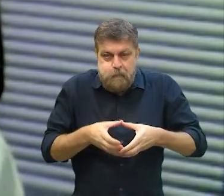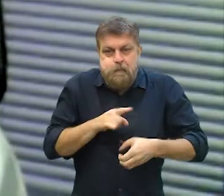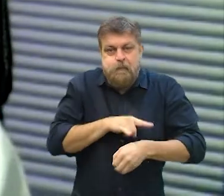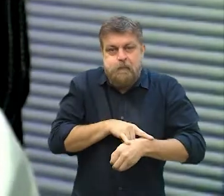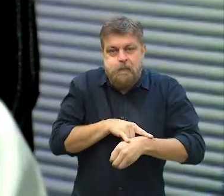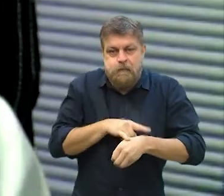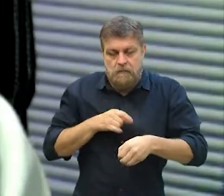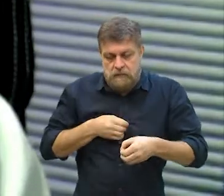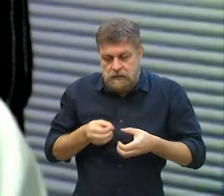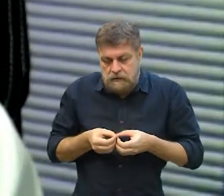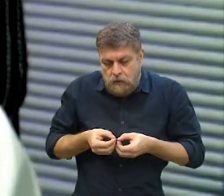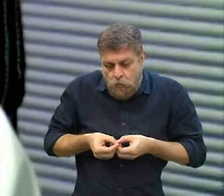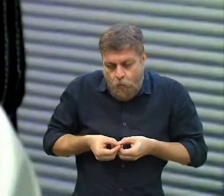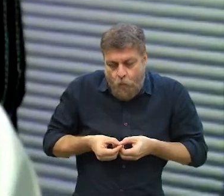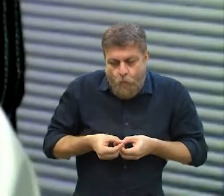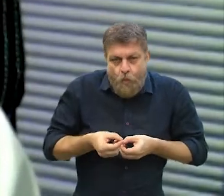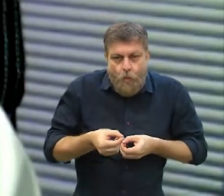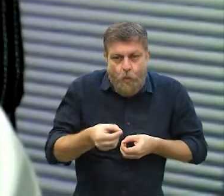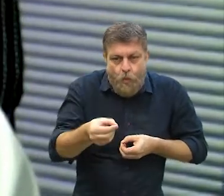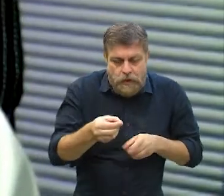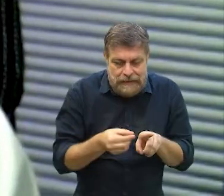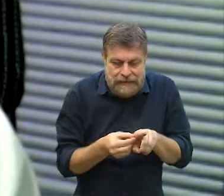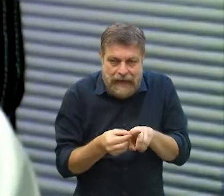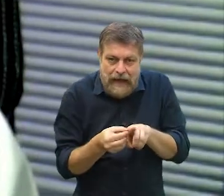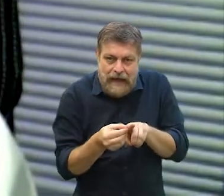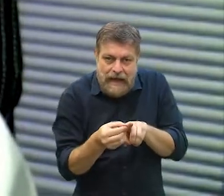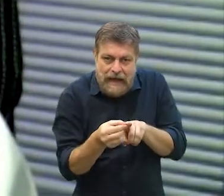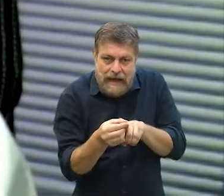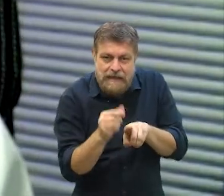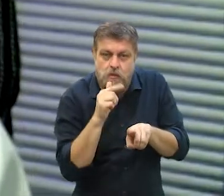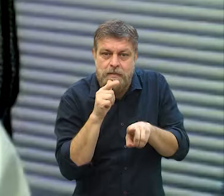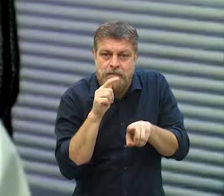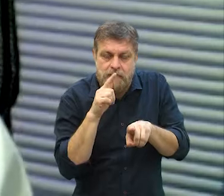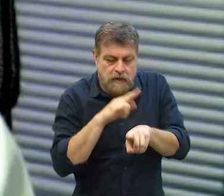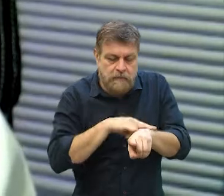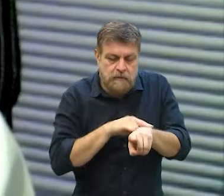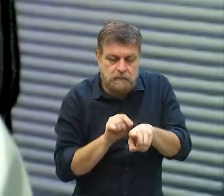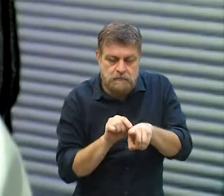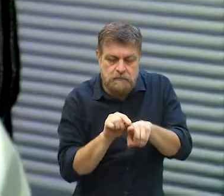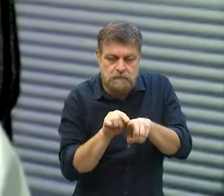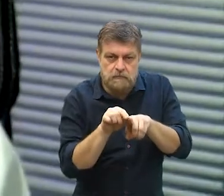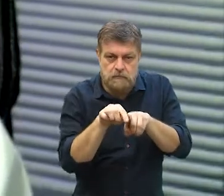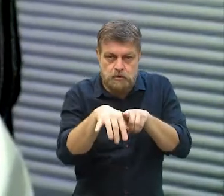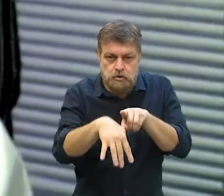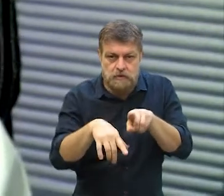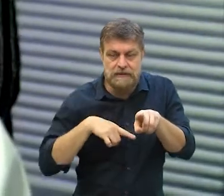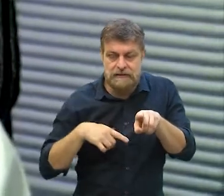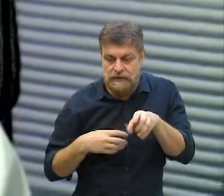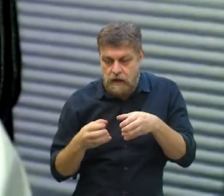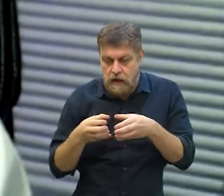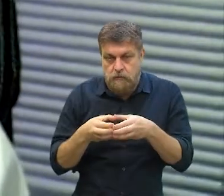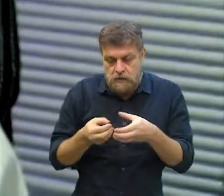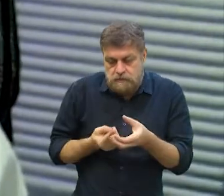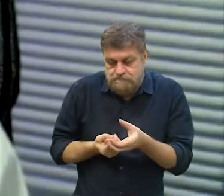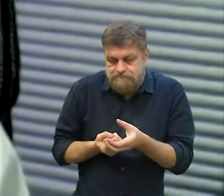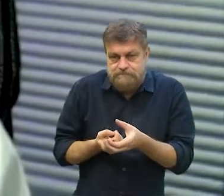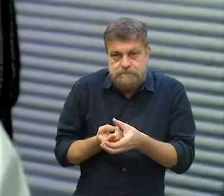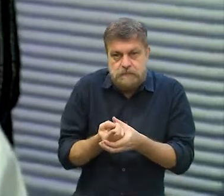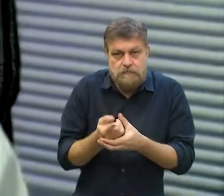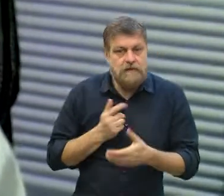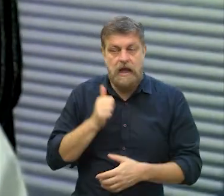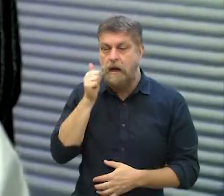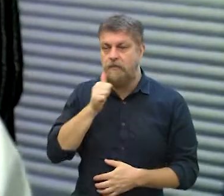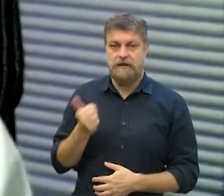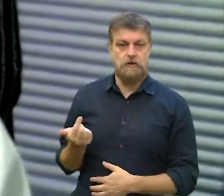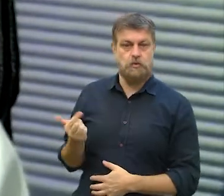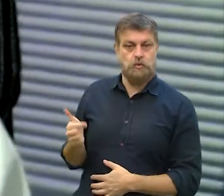da bexiga, o canal da uretra, que é o que elimina a urina do ser humano, passa no meio da próstata dos homens, né?